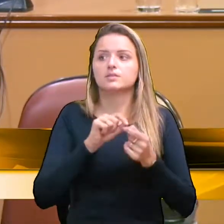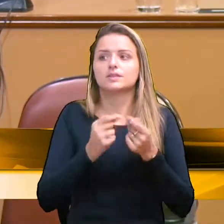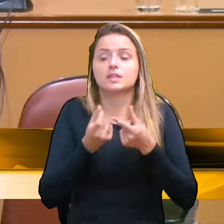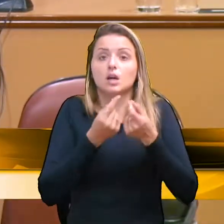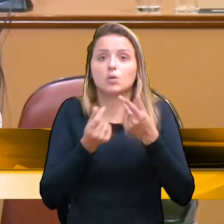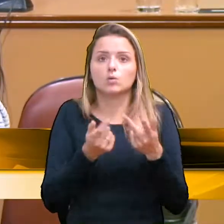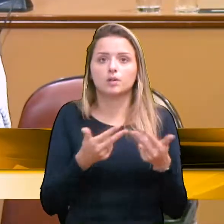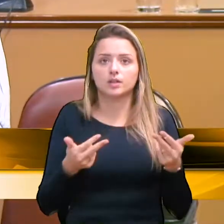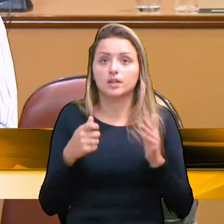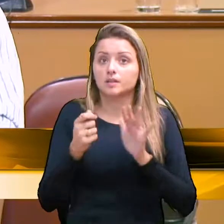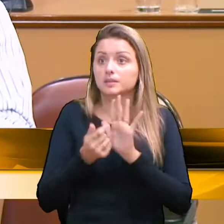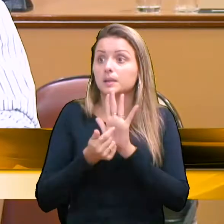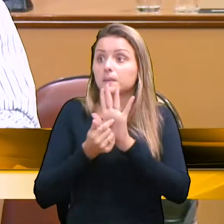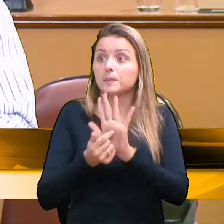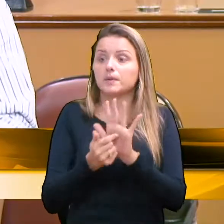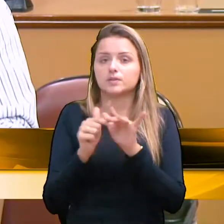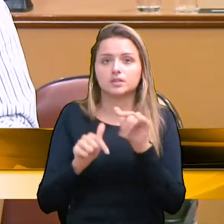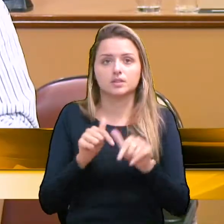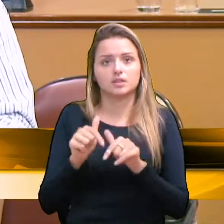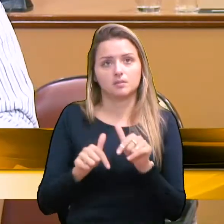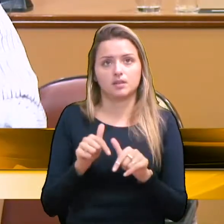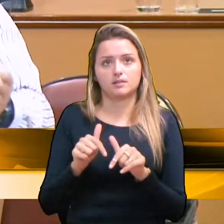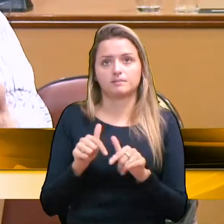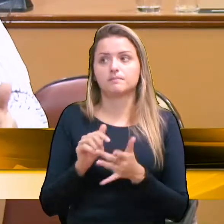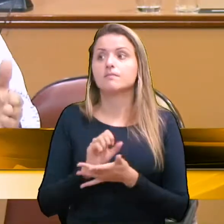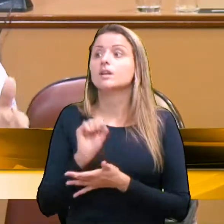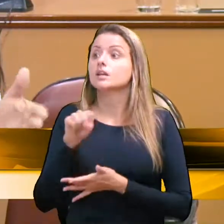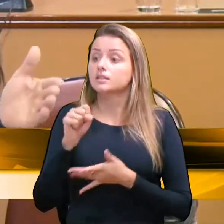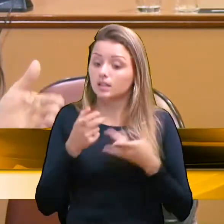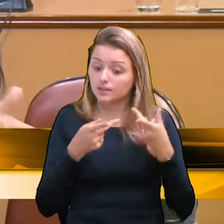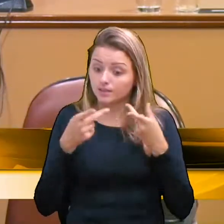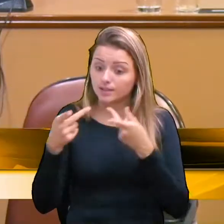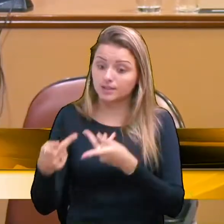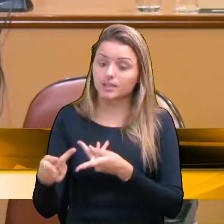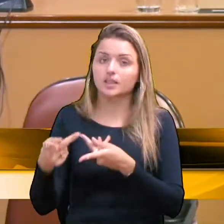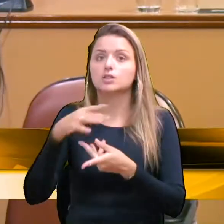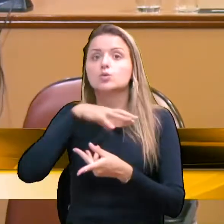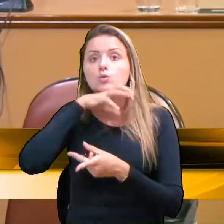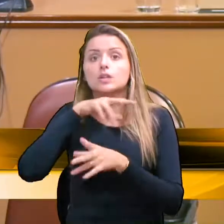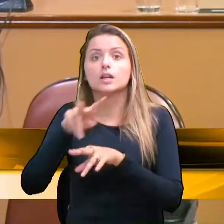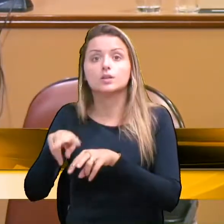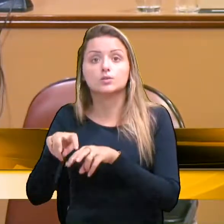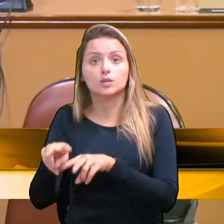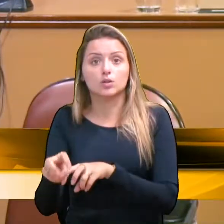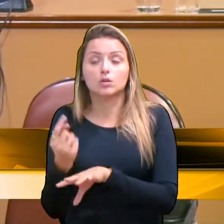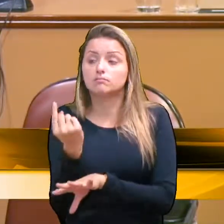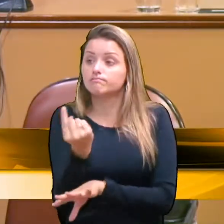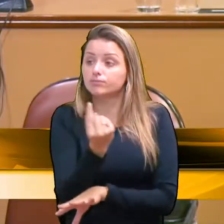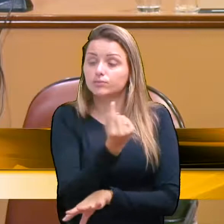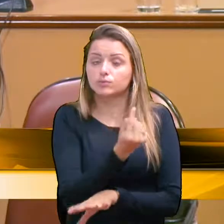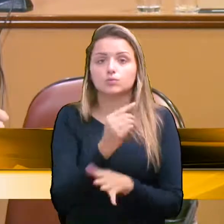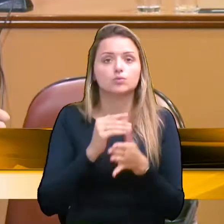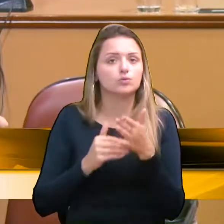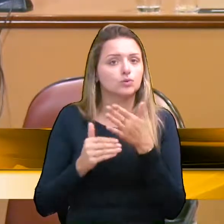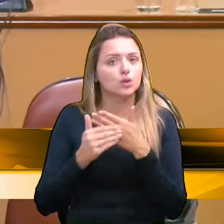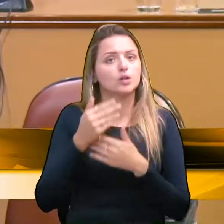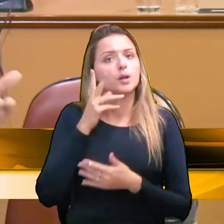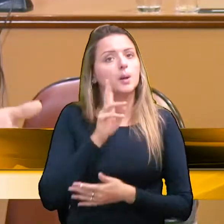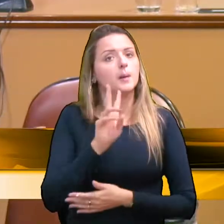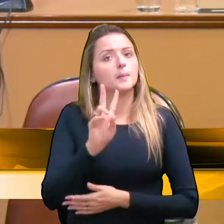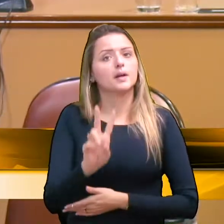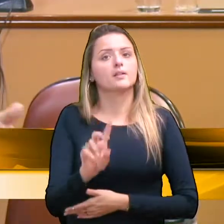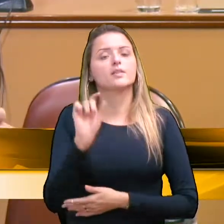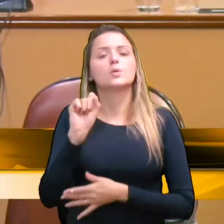tipo, tem que mostrar serviço. Então tem sim, visite a propriedade de cada um por um, para ver onde ele